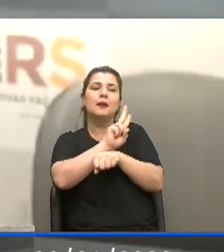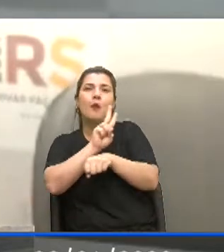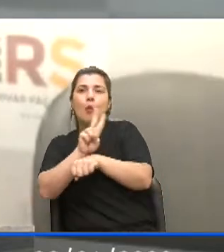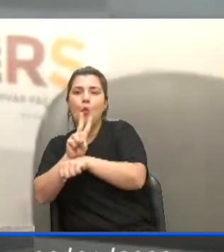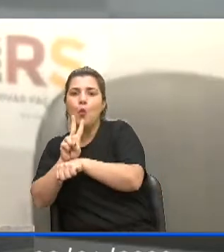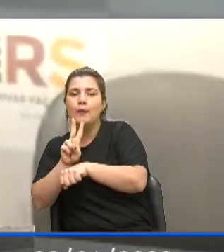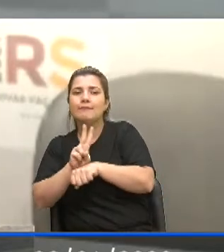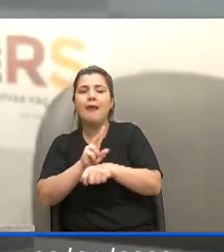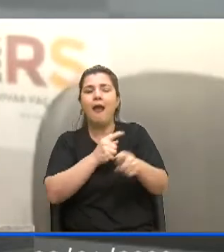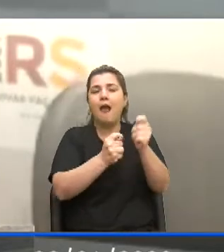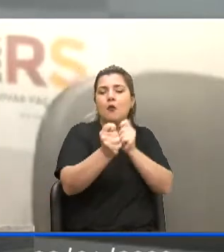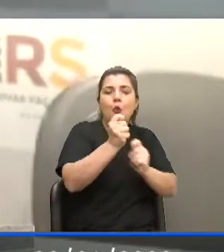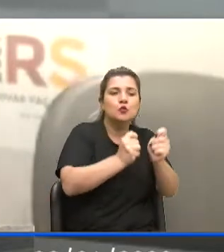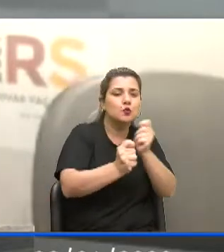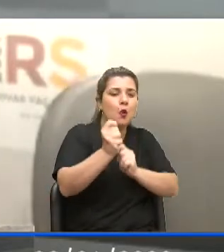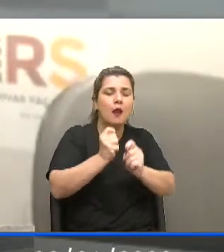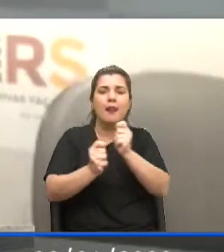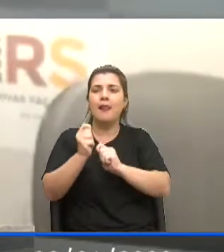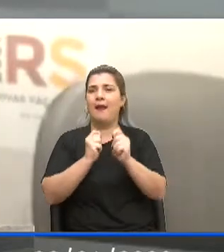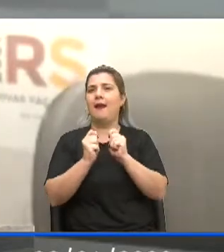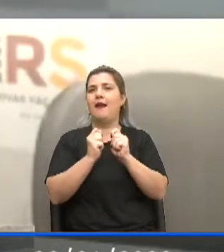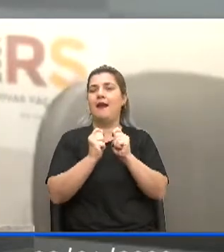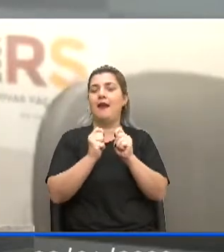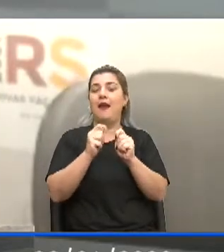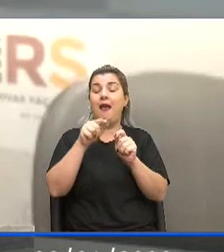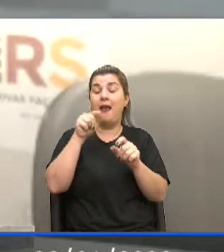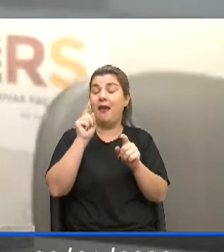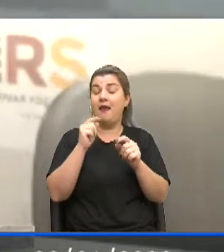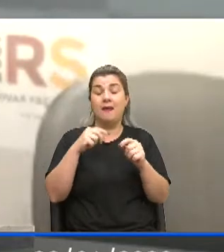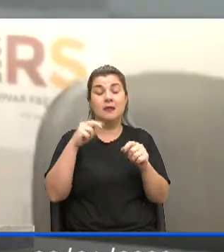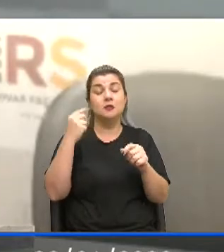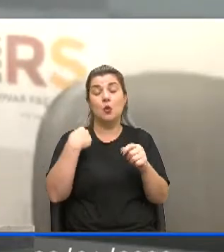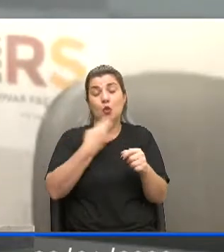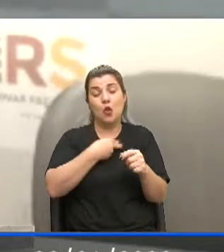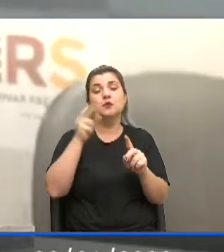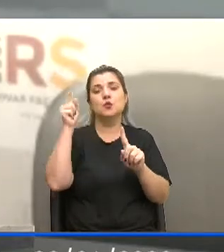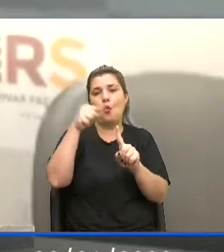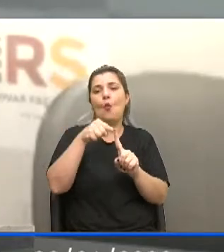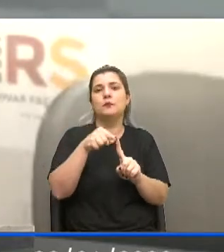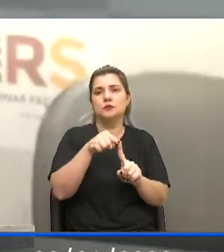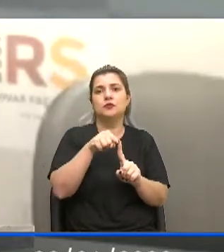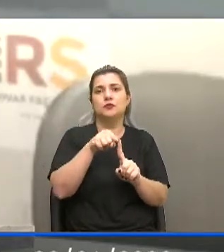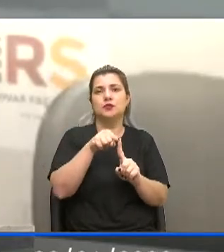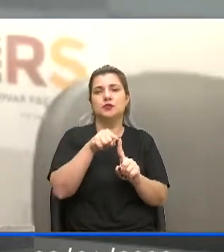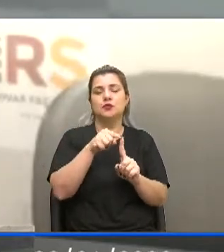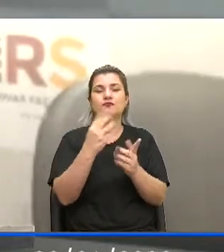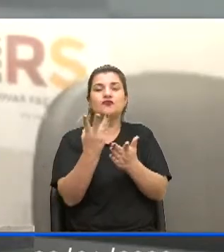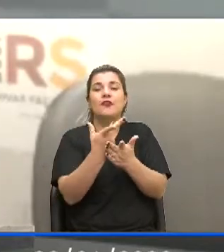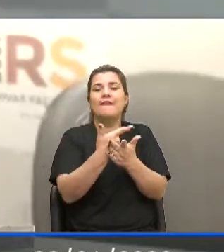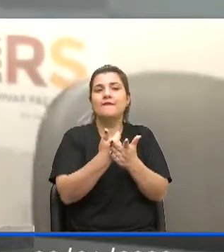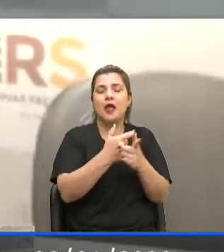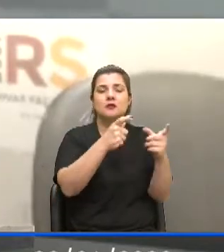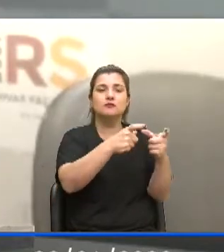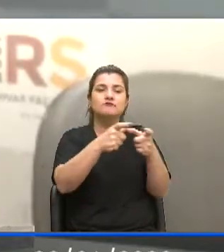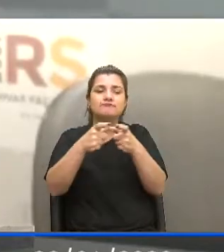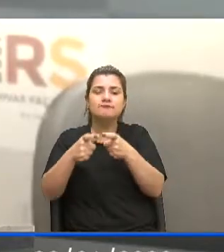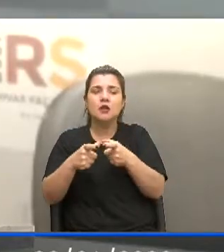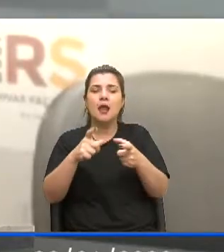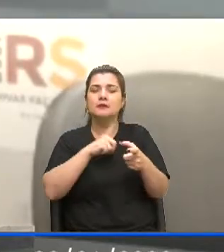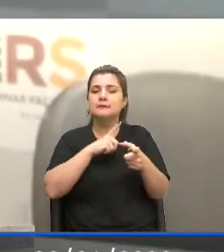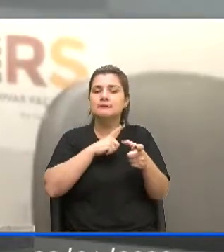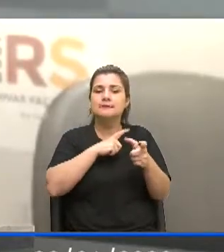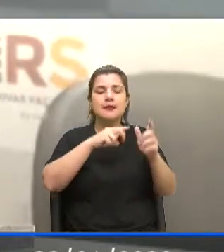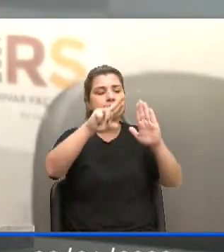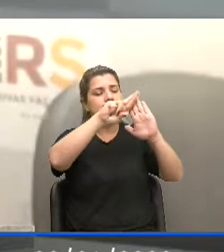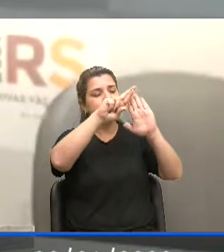e controle para a doença, este é o grande objetivo nosso aqui. Diversos setores têm as suas normativas,